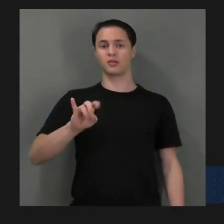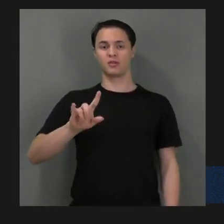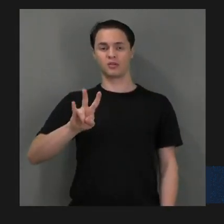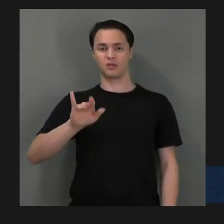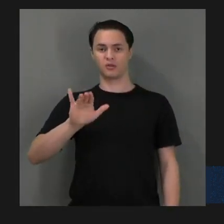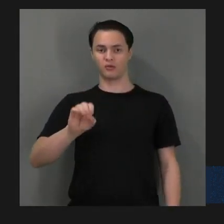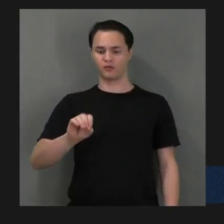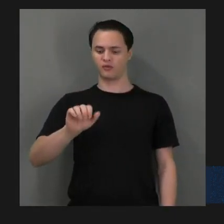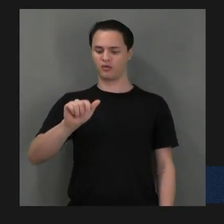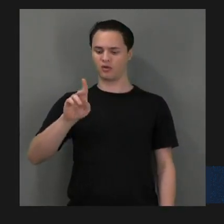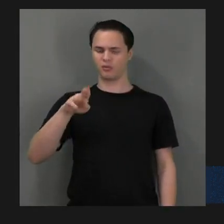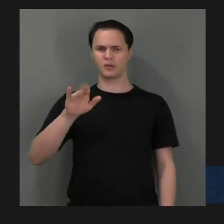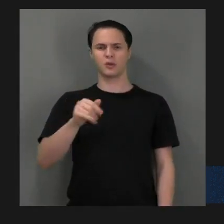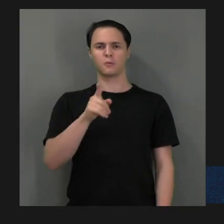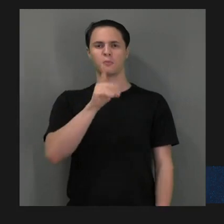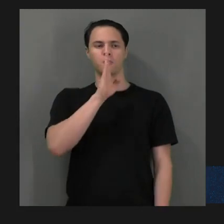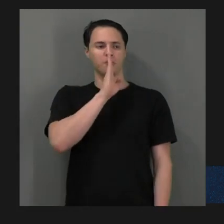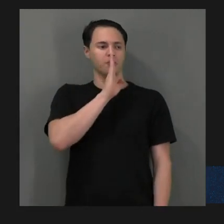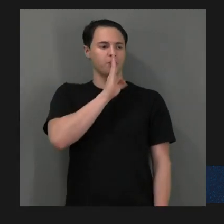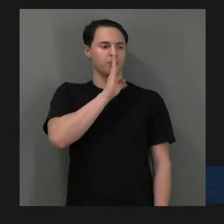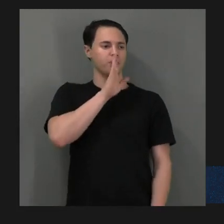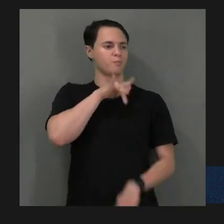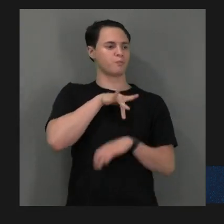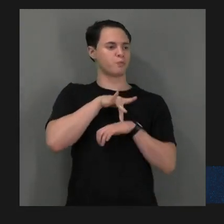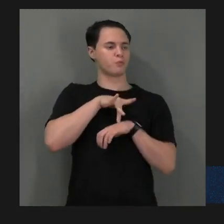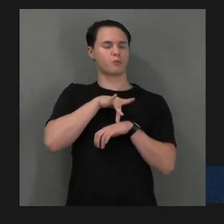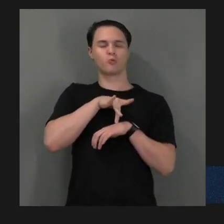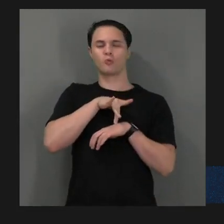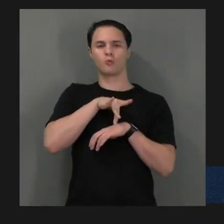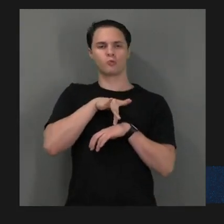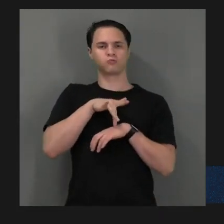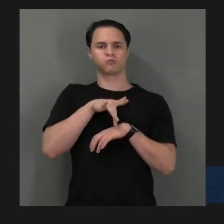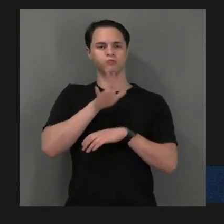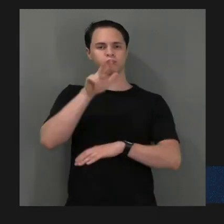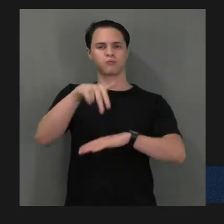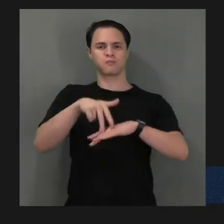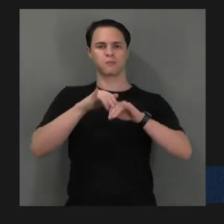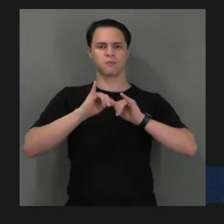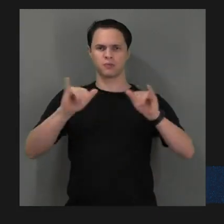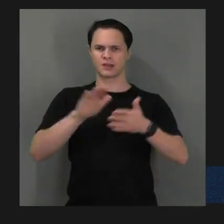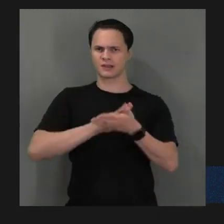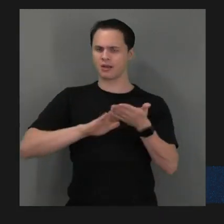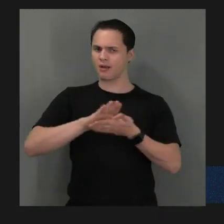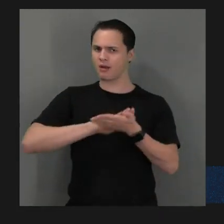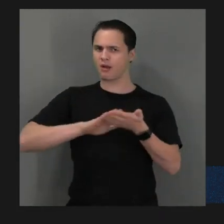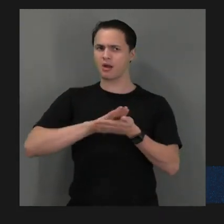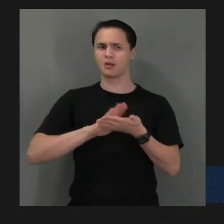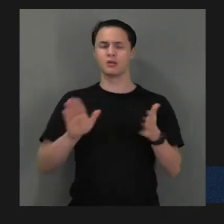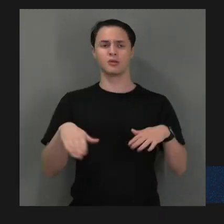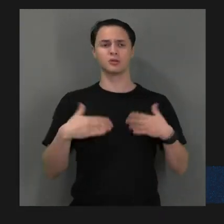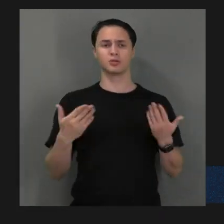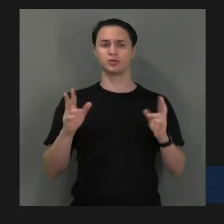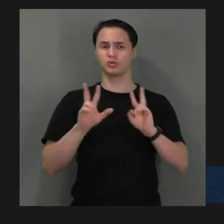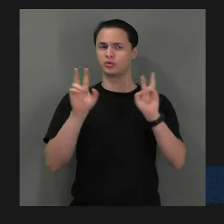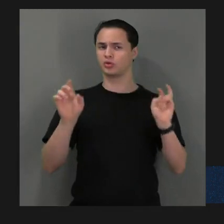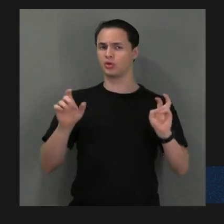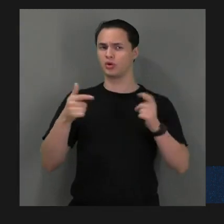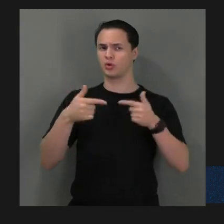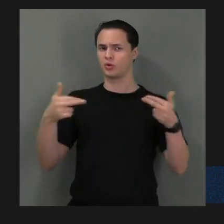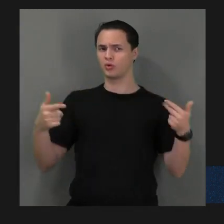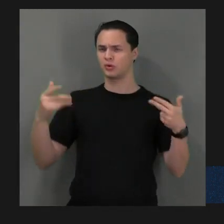caladinho da Silva nesse momento, não se pronuncia, né? Ele que é o nosso ministro e todos os brasileiros, sobre essas